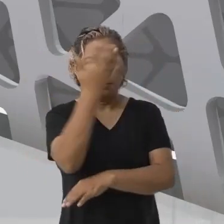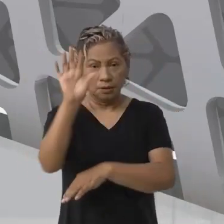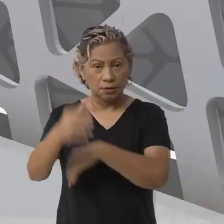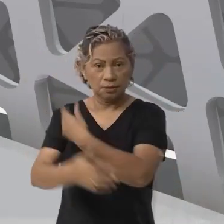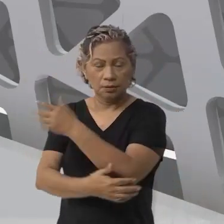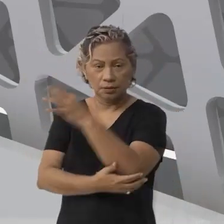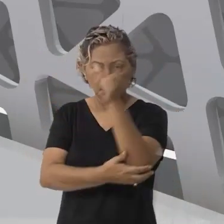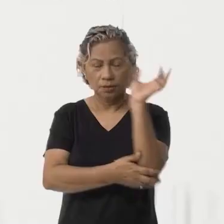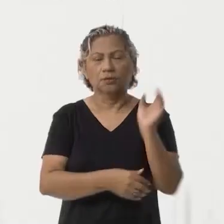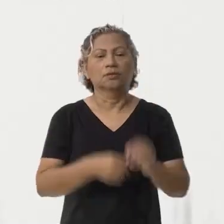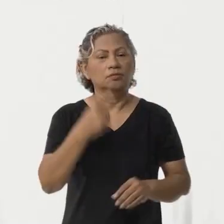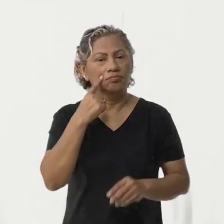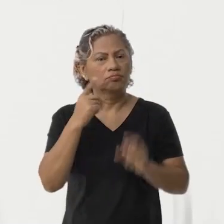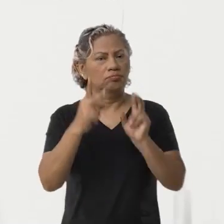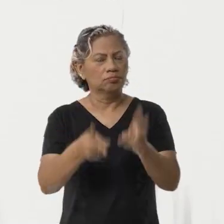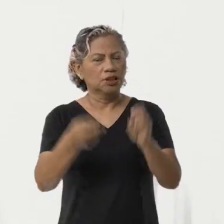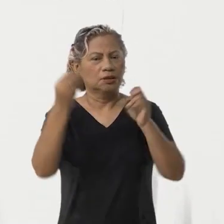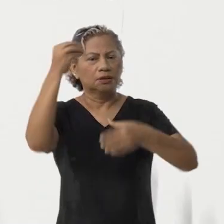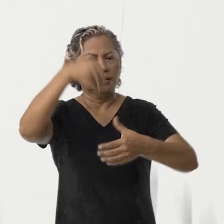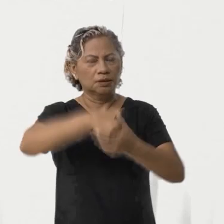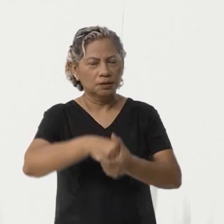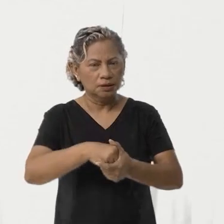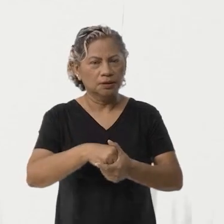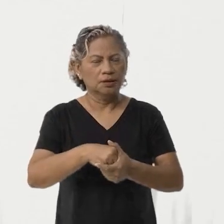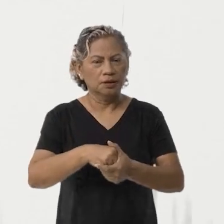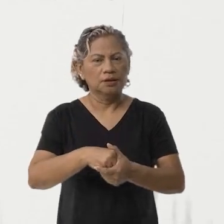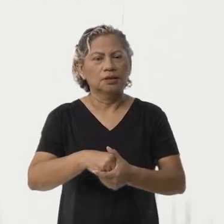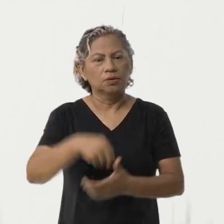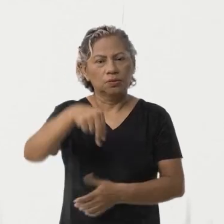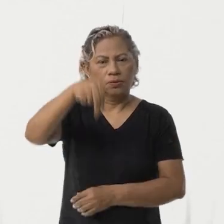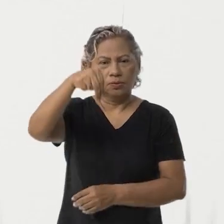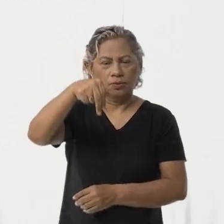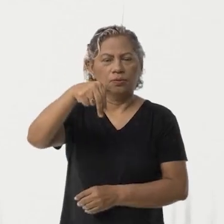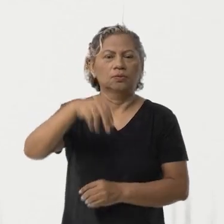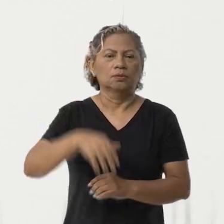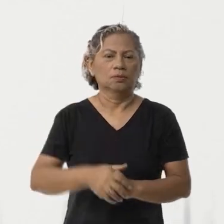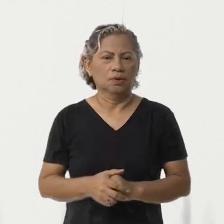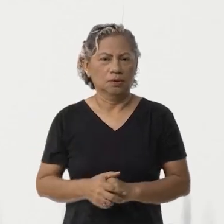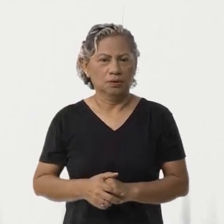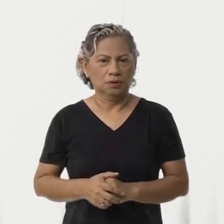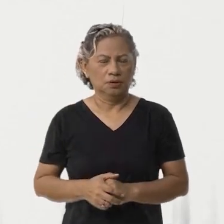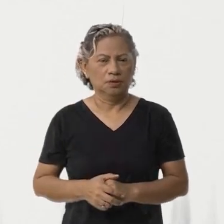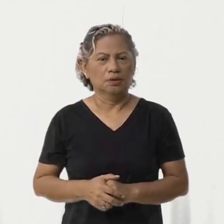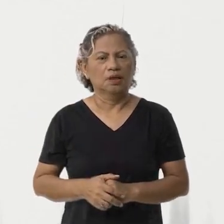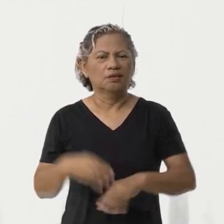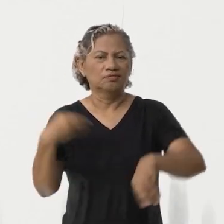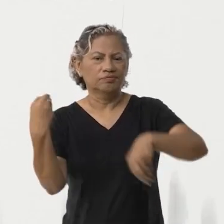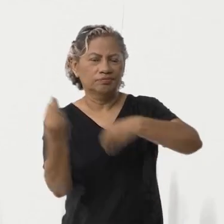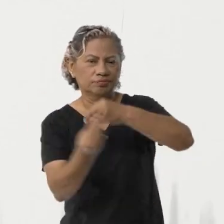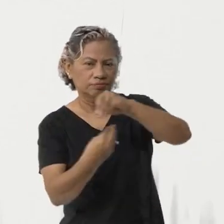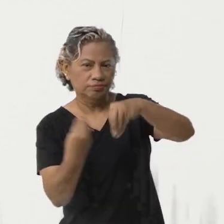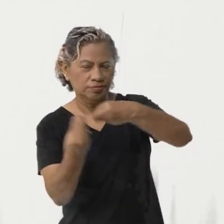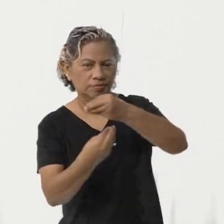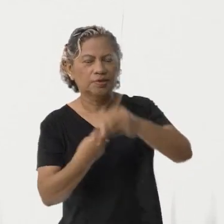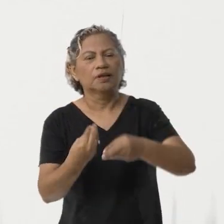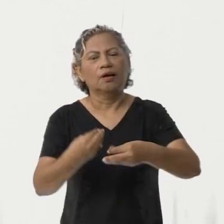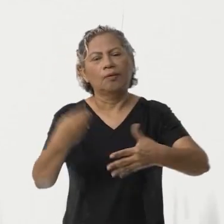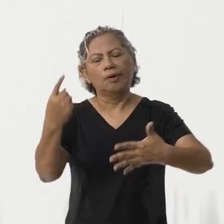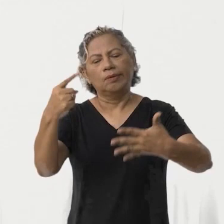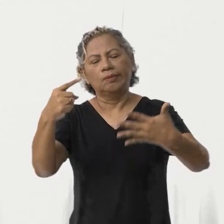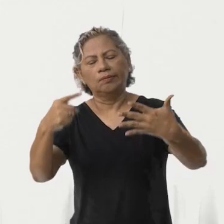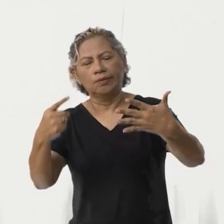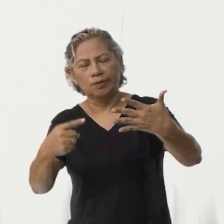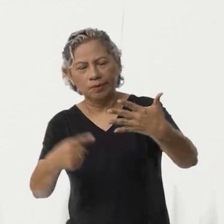da floresta amazônica. Então, a floresta amazônica, ela vai estar principalmente dentro da região norte, ela